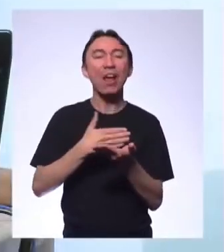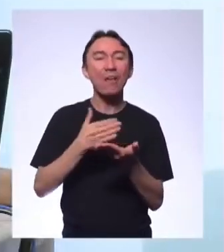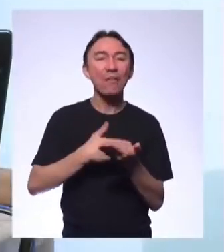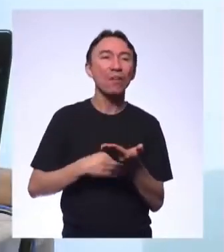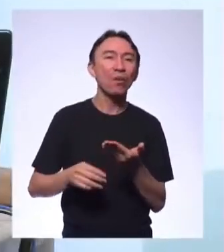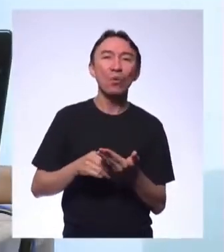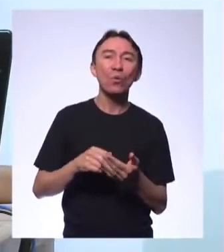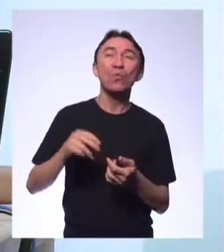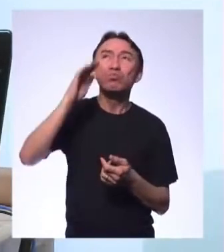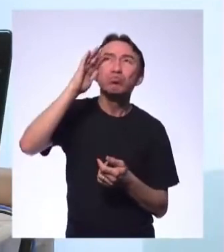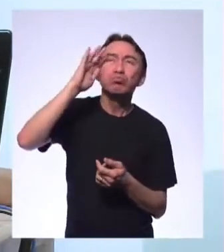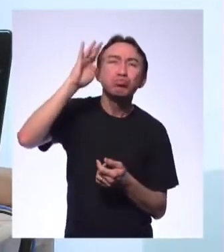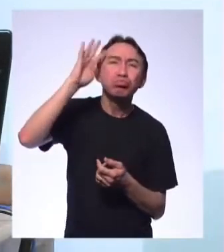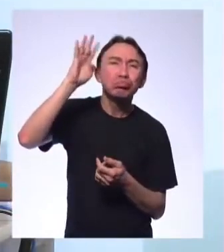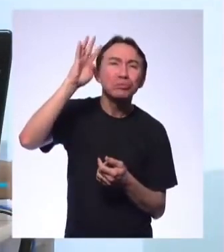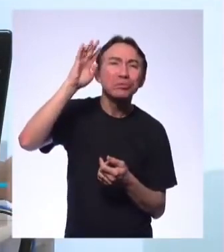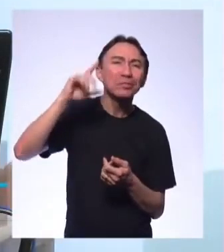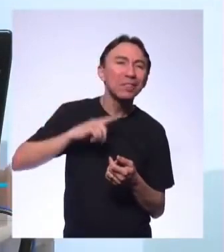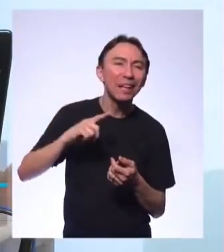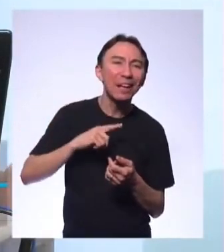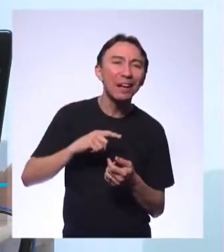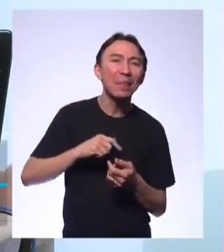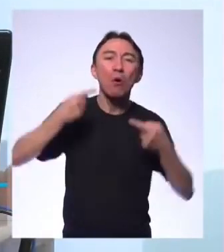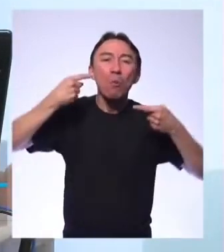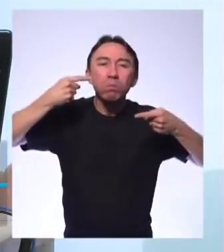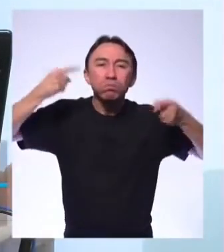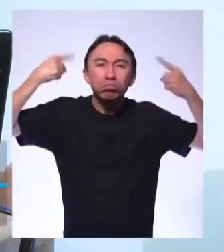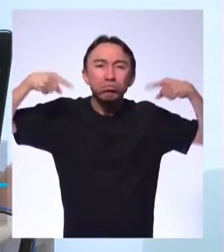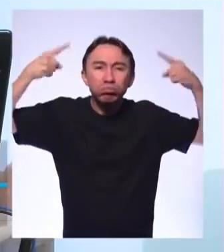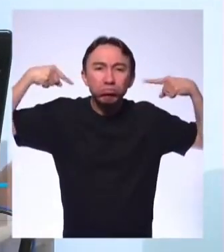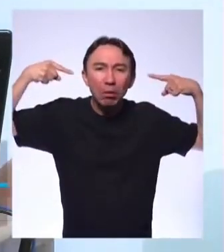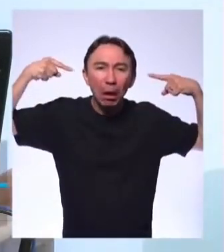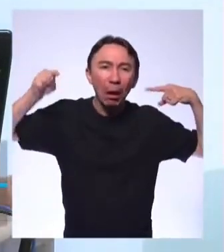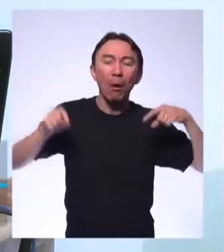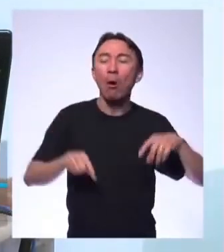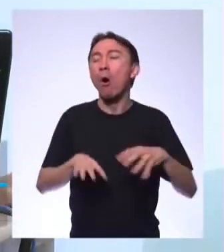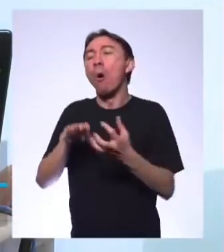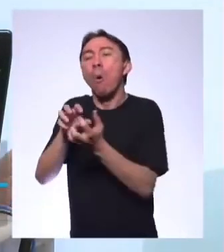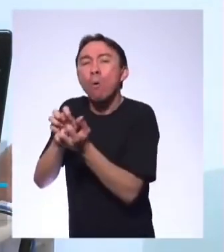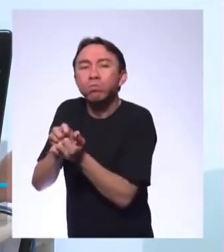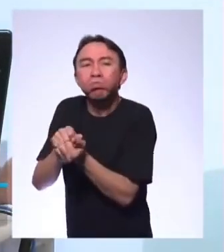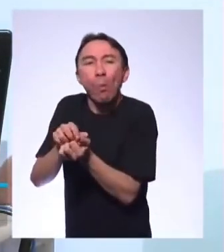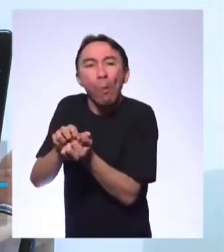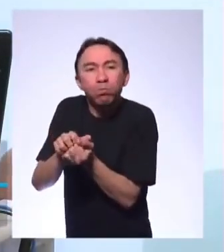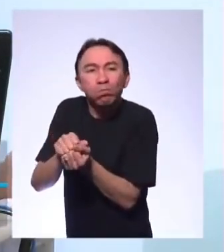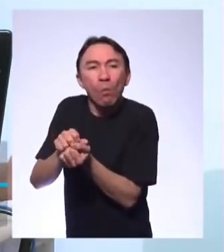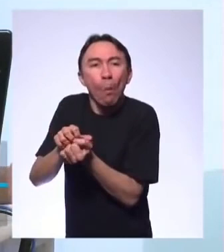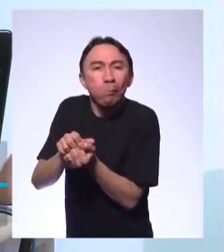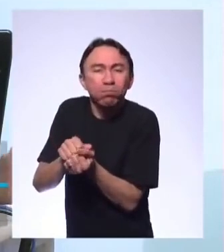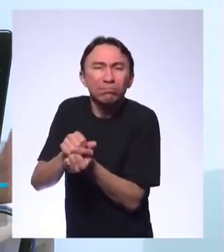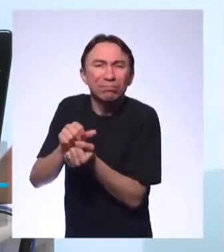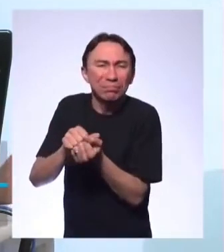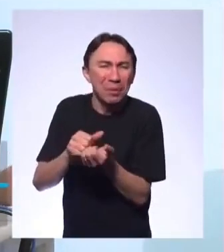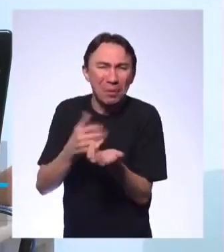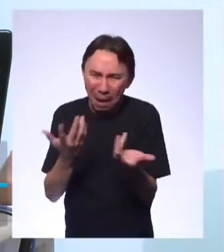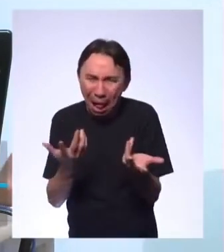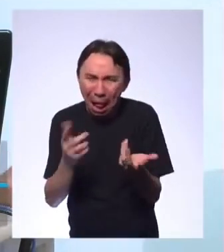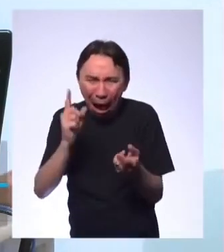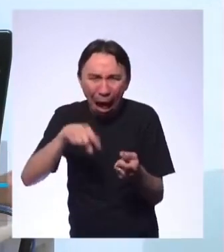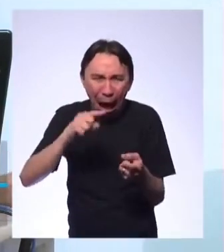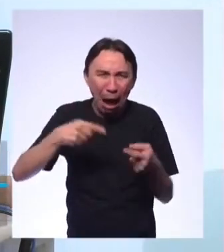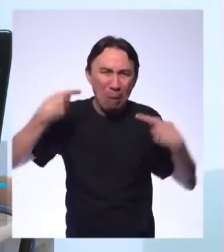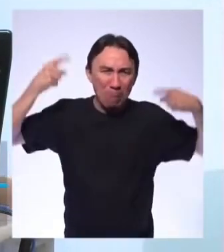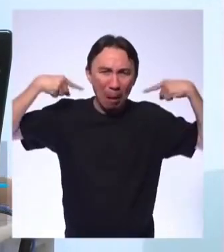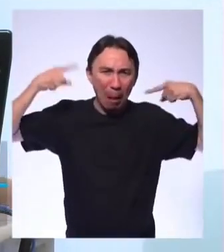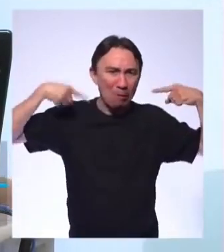das ovelhas devoradoras, as ovelhas como se elas fossem as grandes vilãs, né? A gente até brincou. Não é que as ovelhas viraram zumbis ou monstros, nem